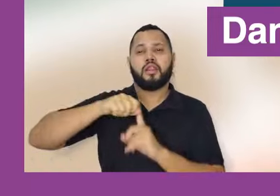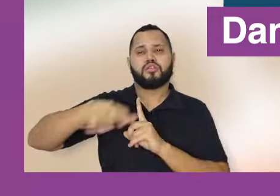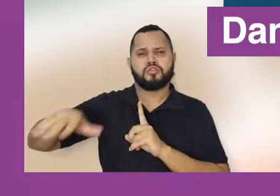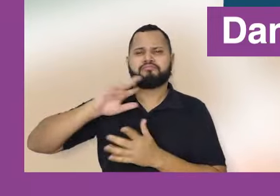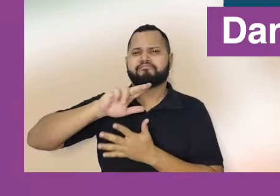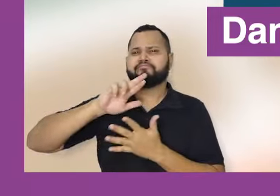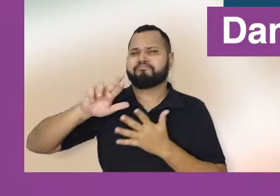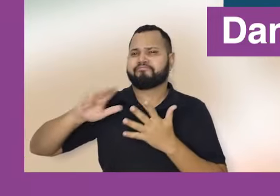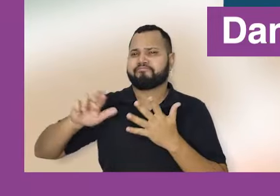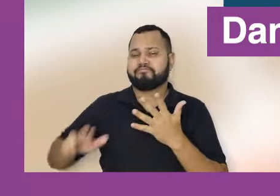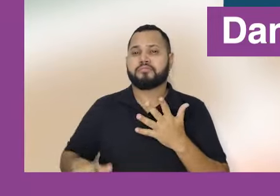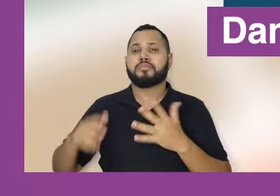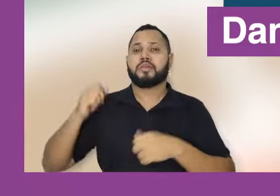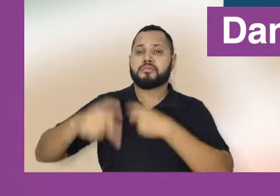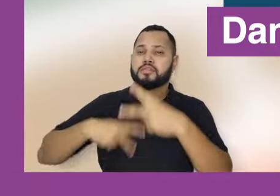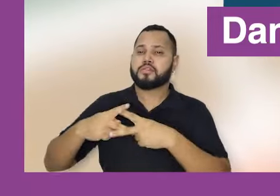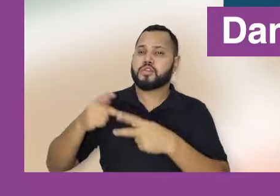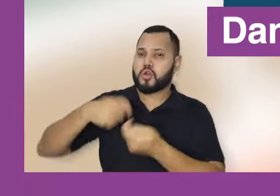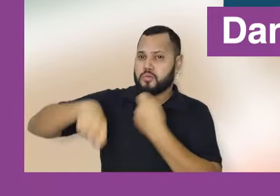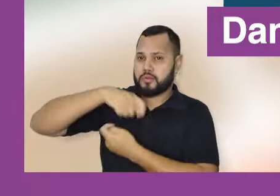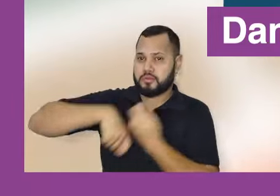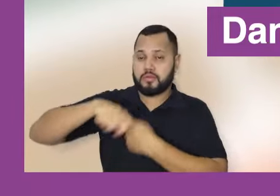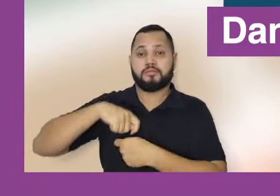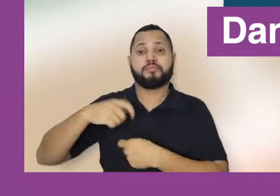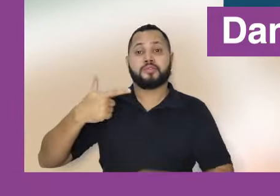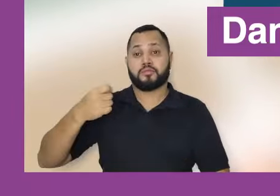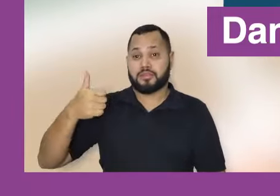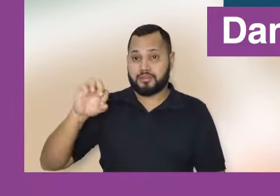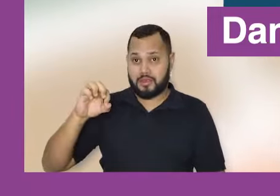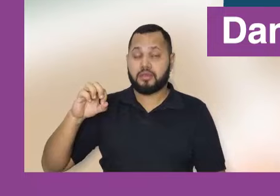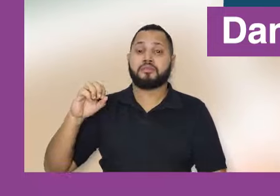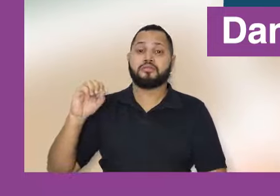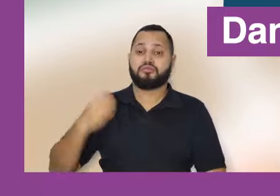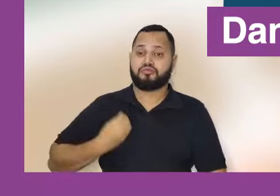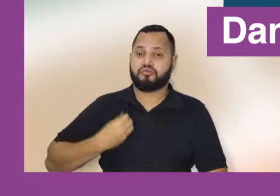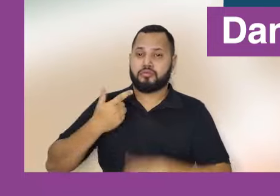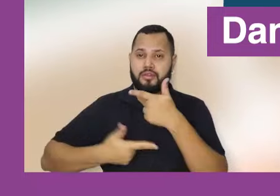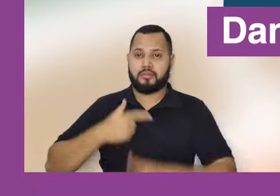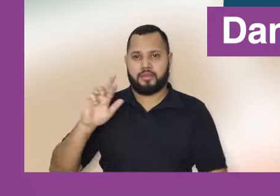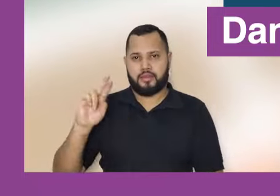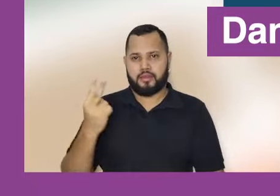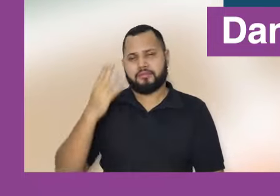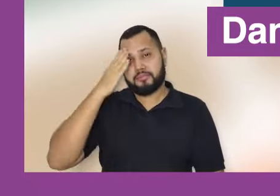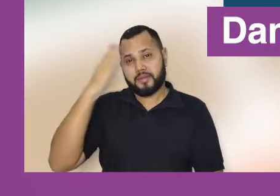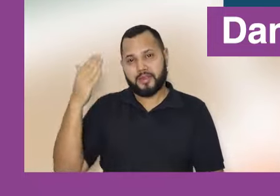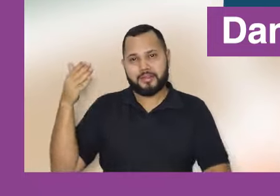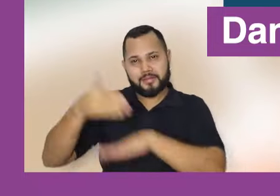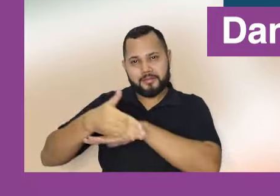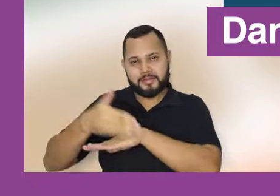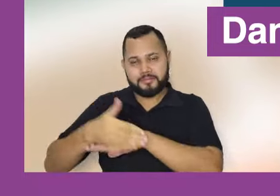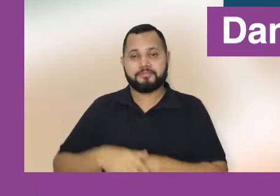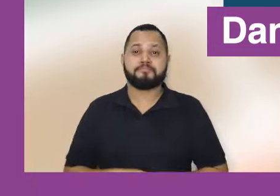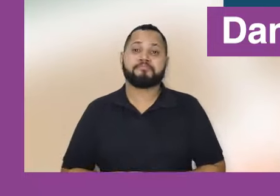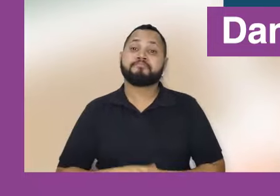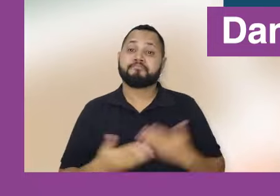atuou em diversas frentes passou por administração comercial e desde 2010 faz parte de RH Muito obrigado pela sua participação